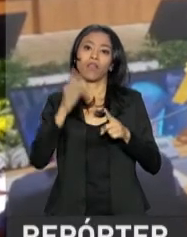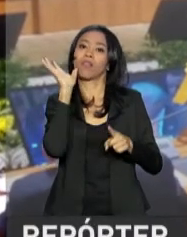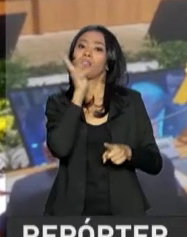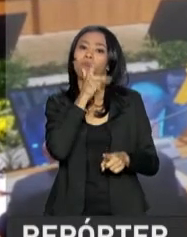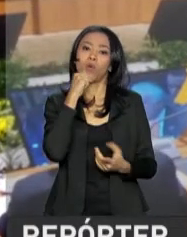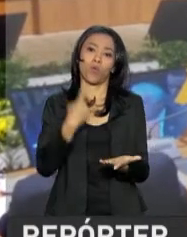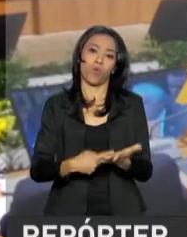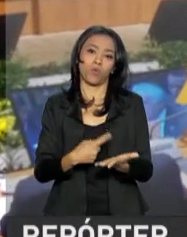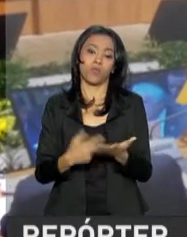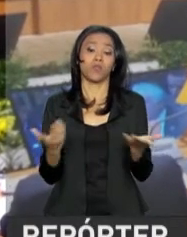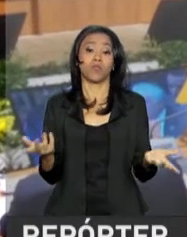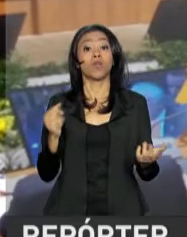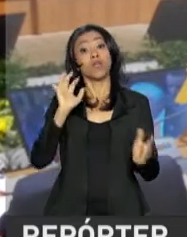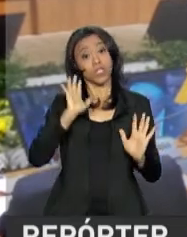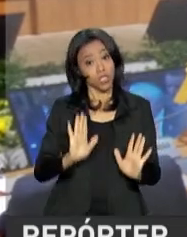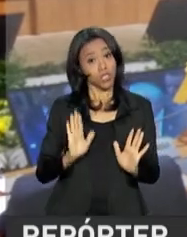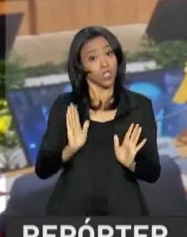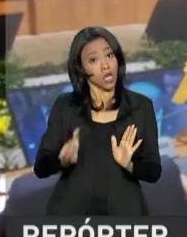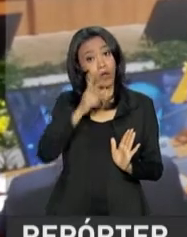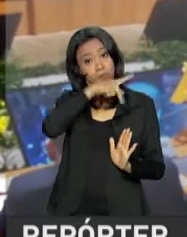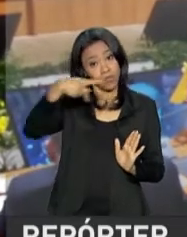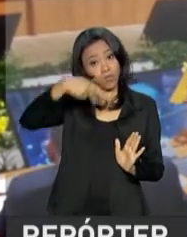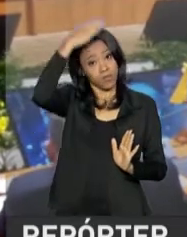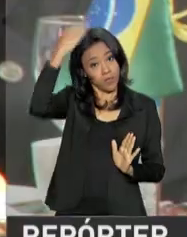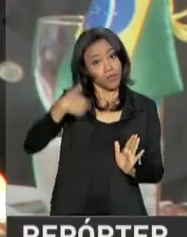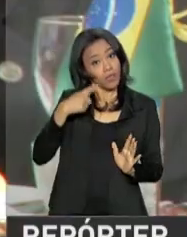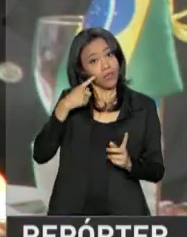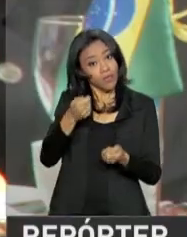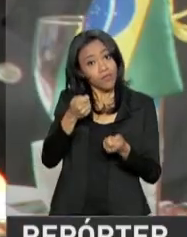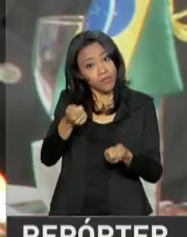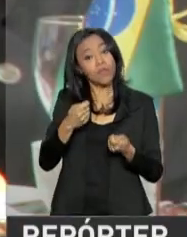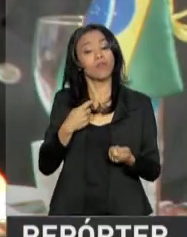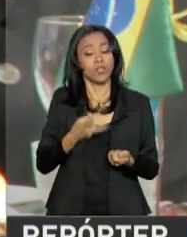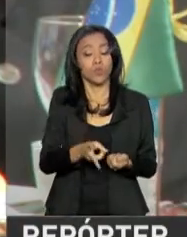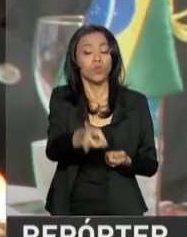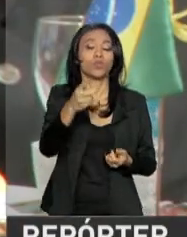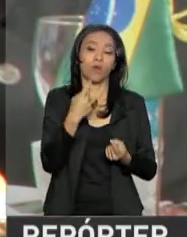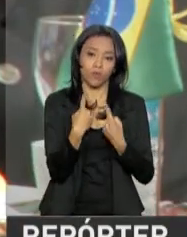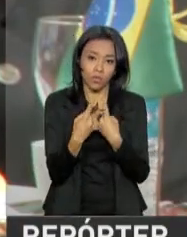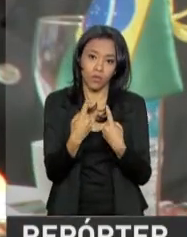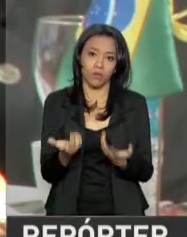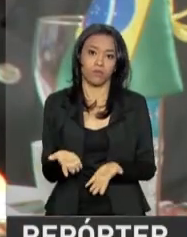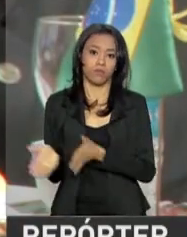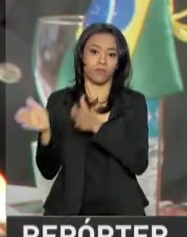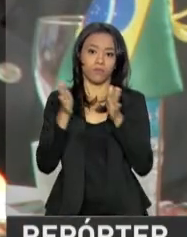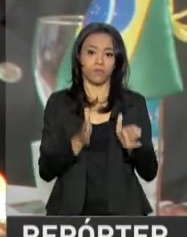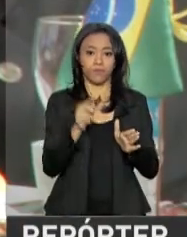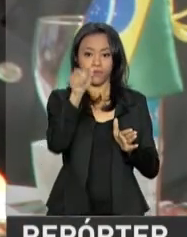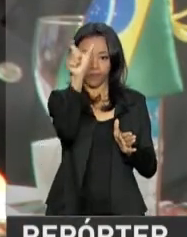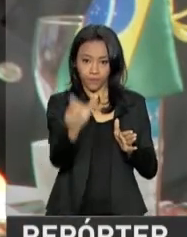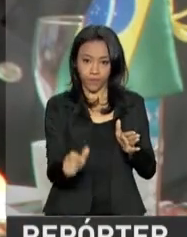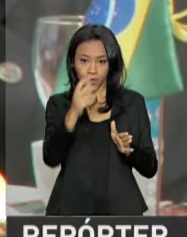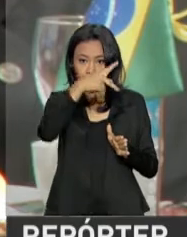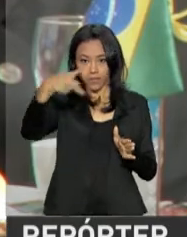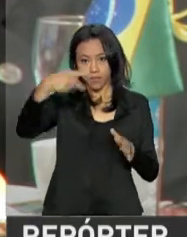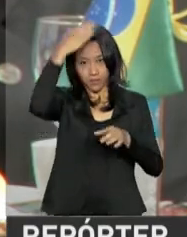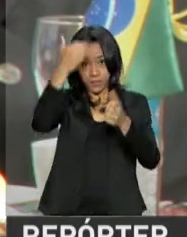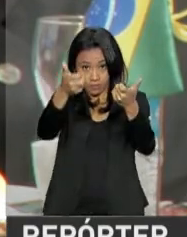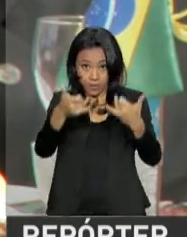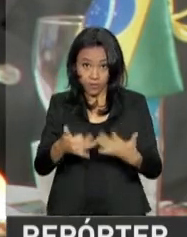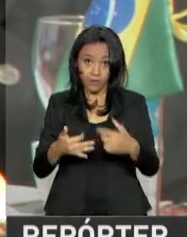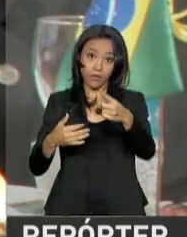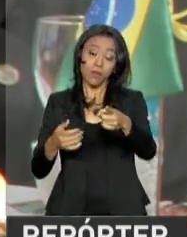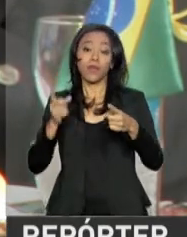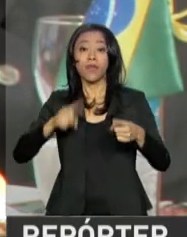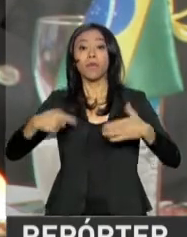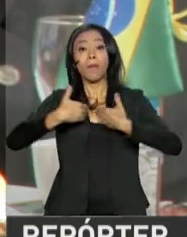defendeu a continuidade do diálogo com os europeus nosso trabalho há de ser um trabalho cada vez mais de abertura para o mundo